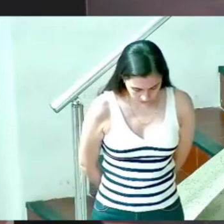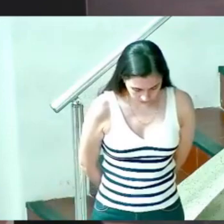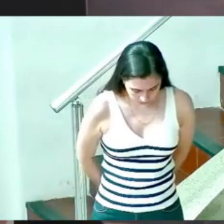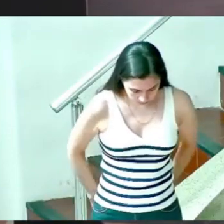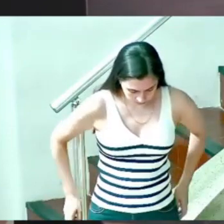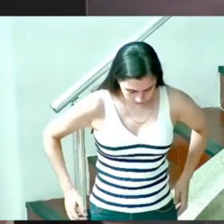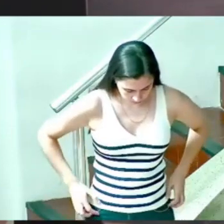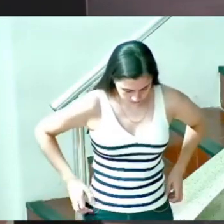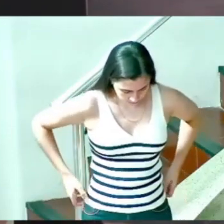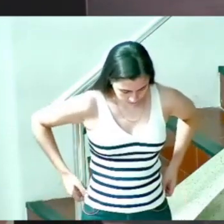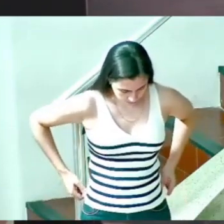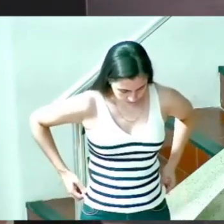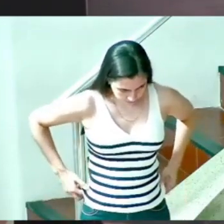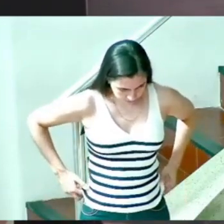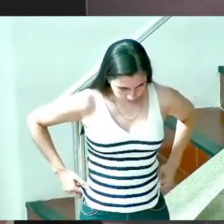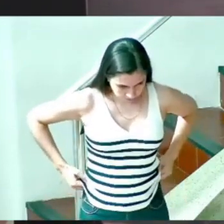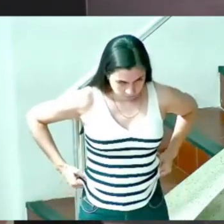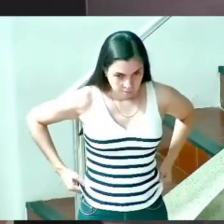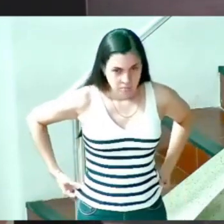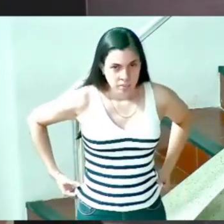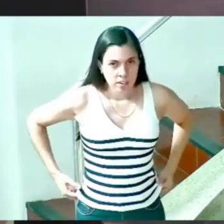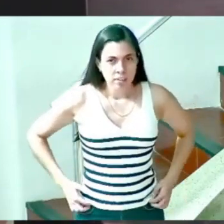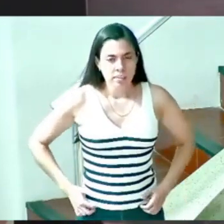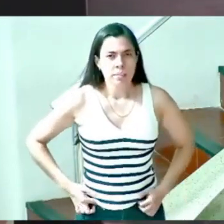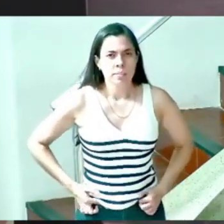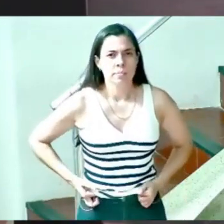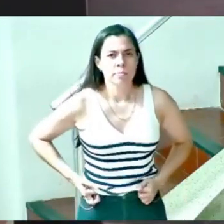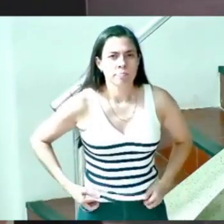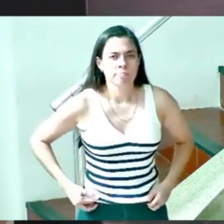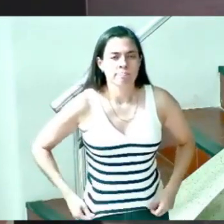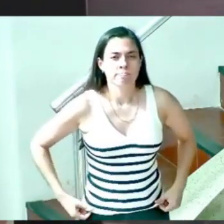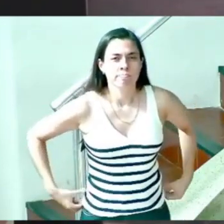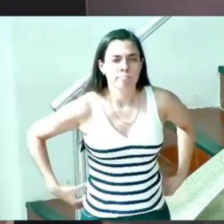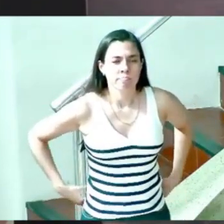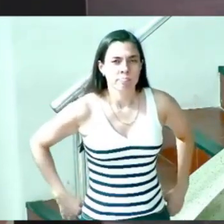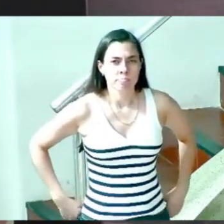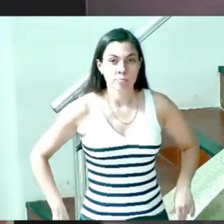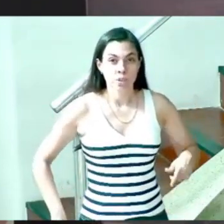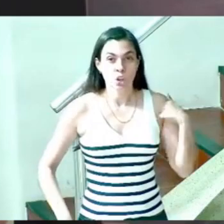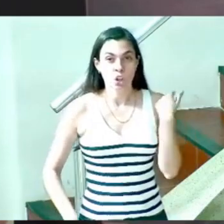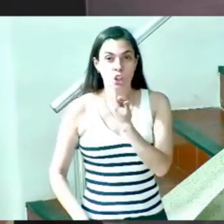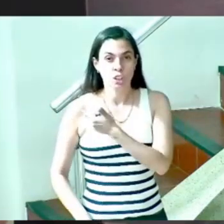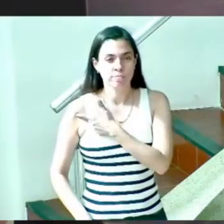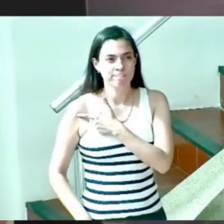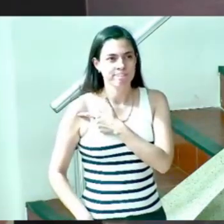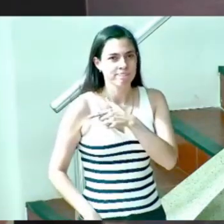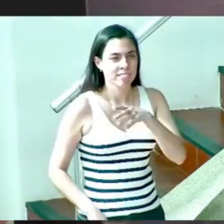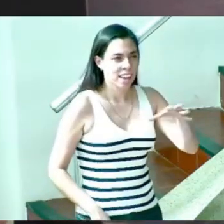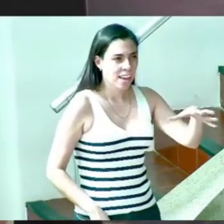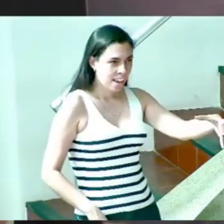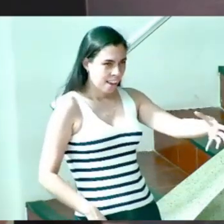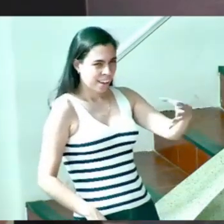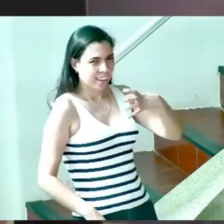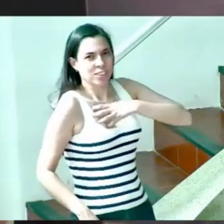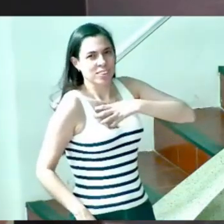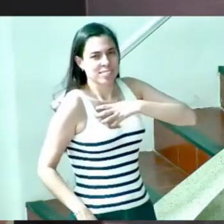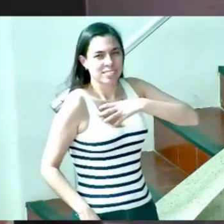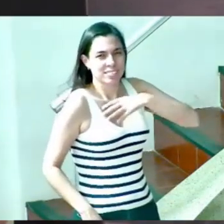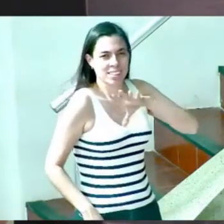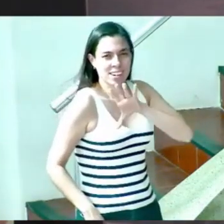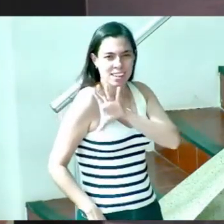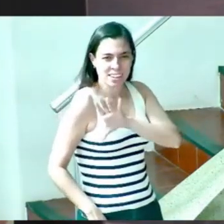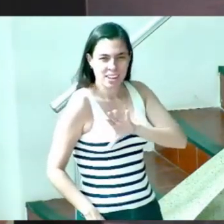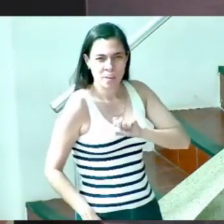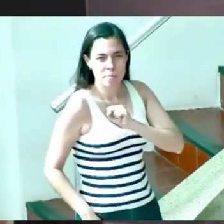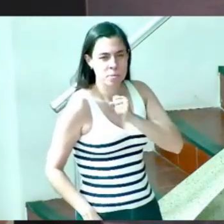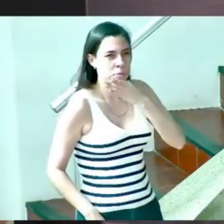Aqueles que foram alvos da graça do Pai devem buscar santidade. A sexta